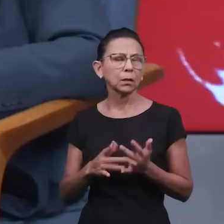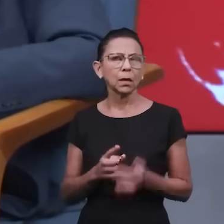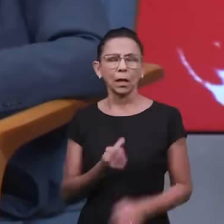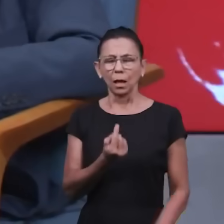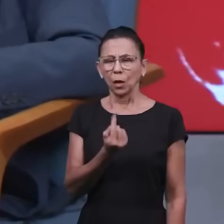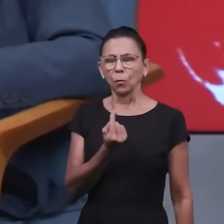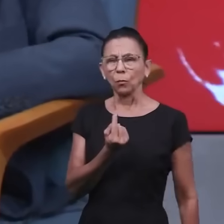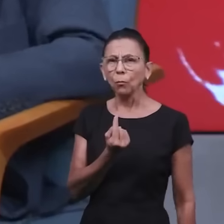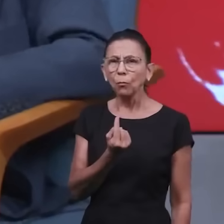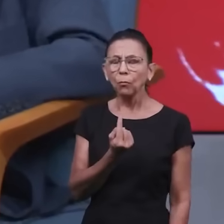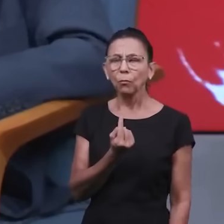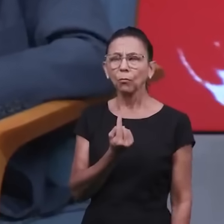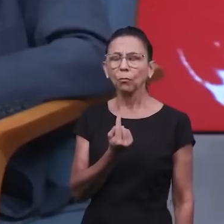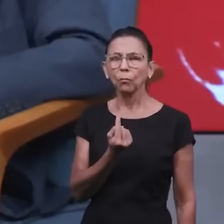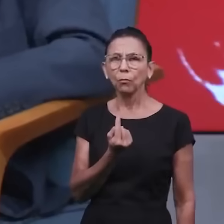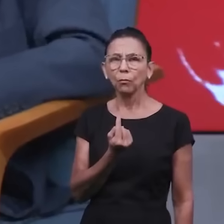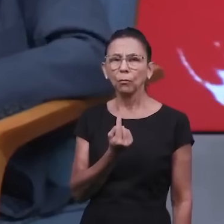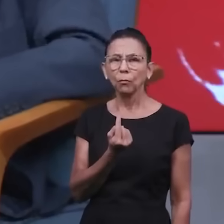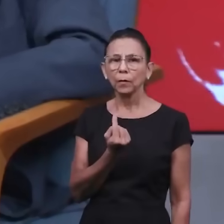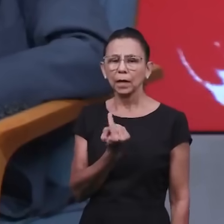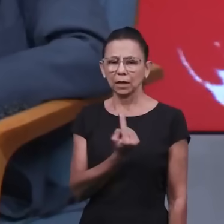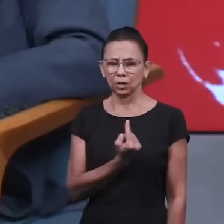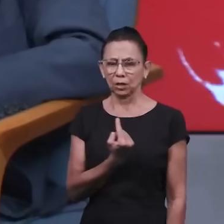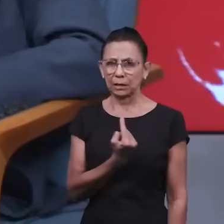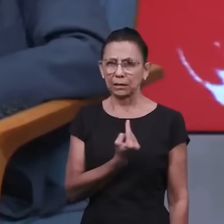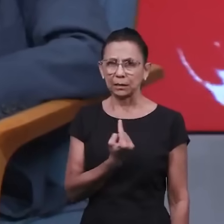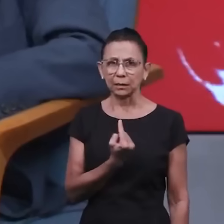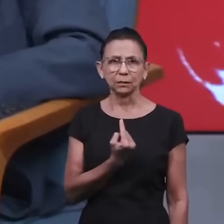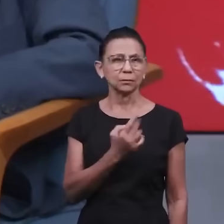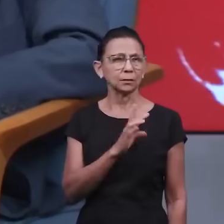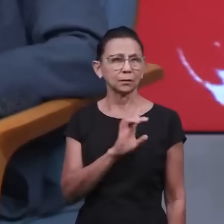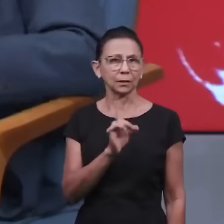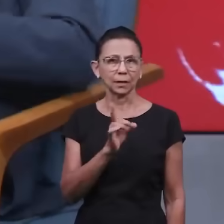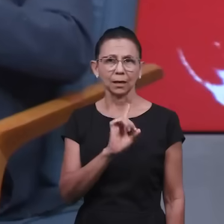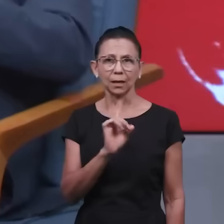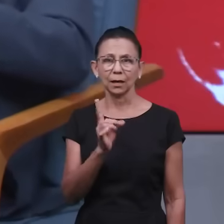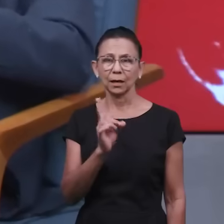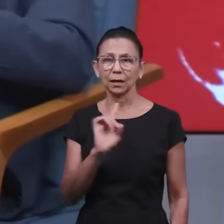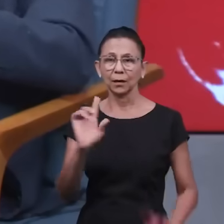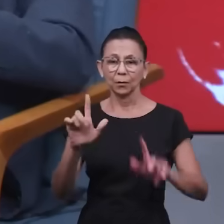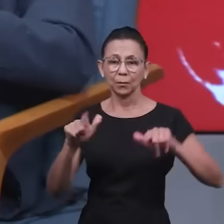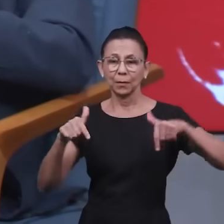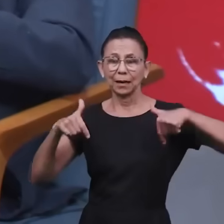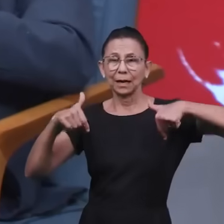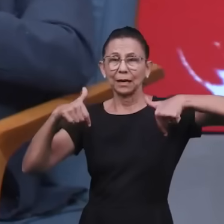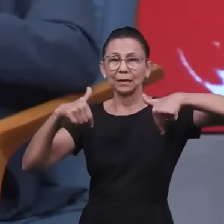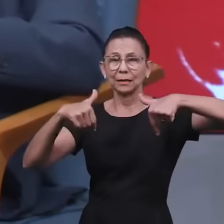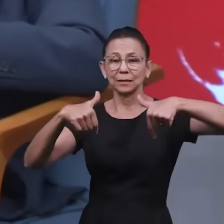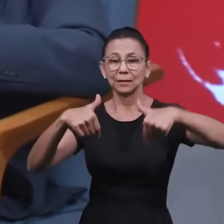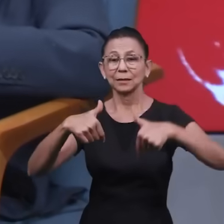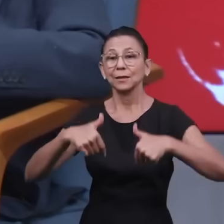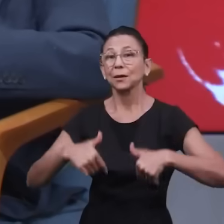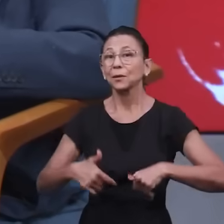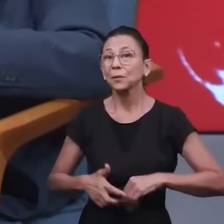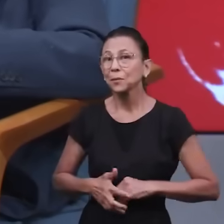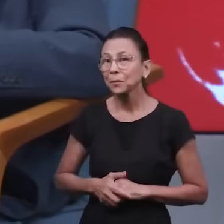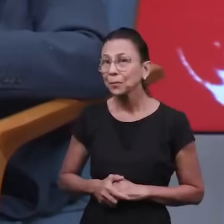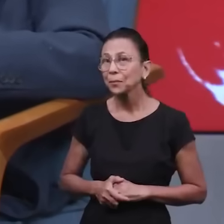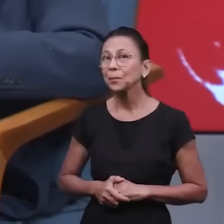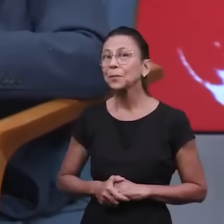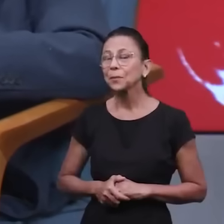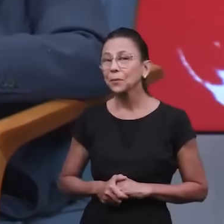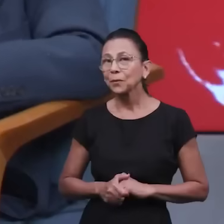Não. O ministério de Jesus é a sua mão. É o agir da mão. Mas a mão